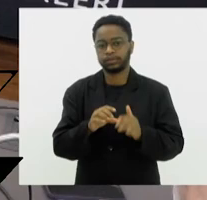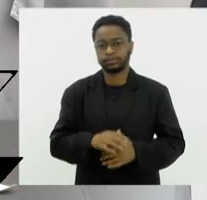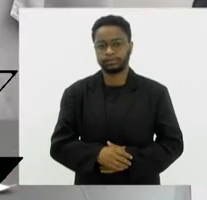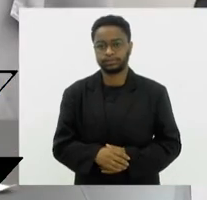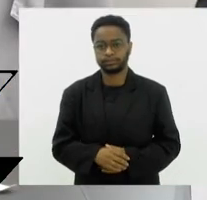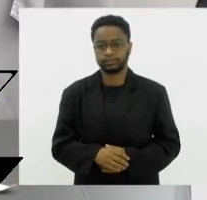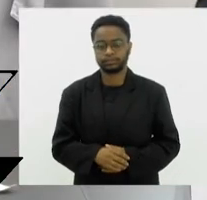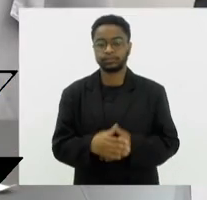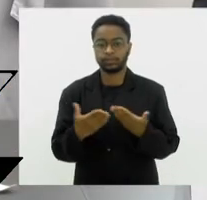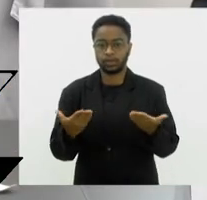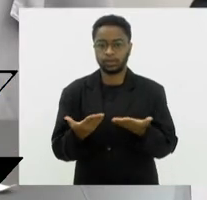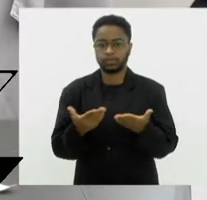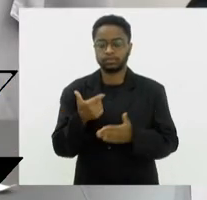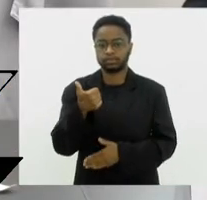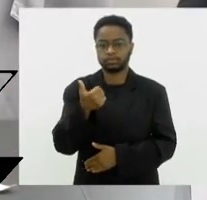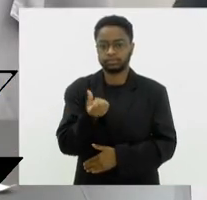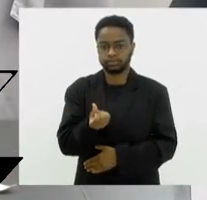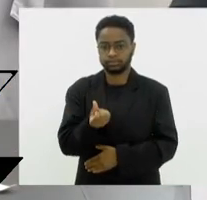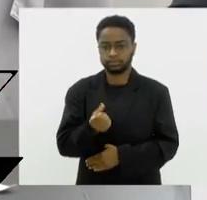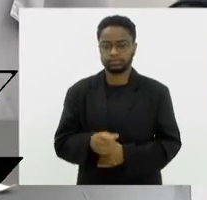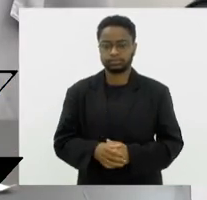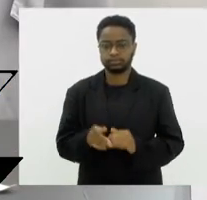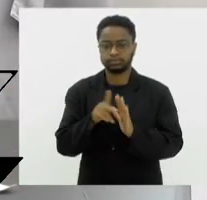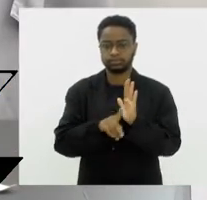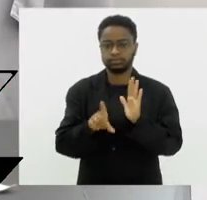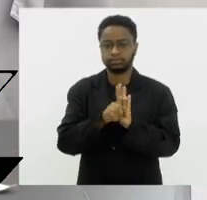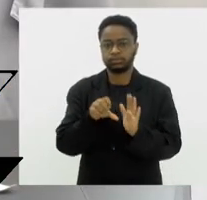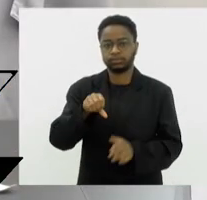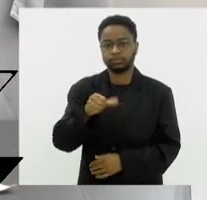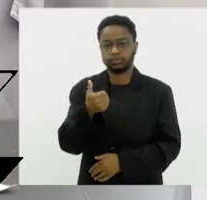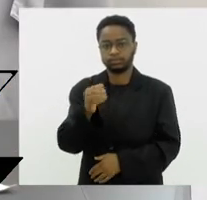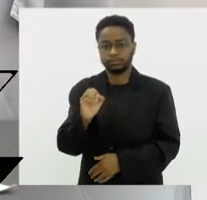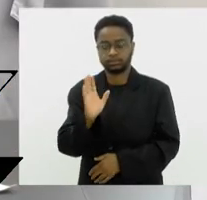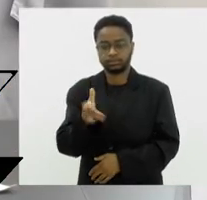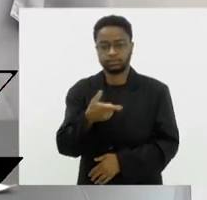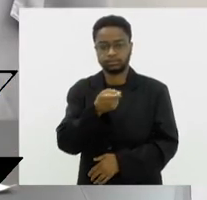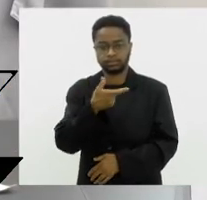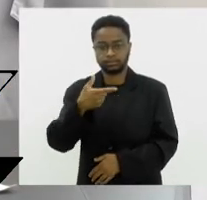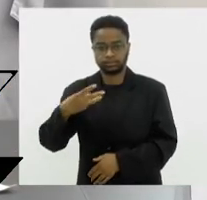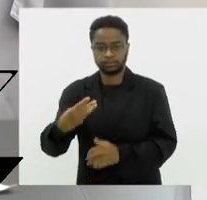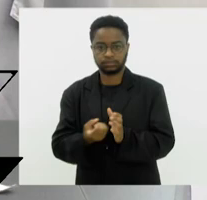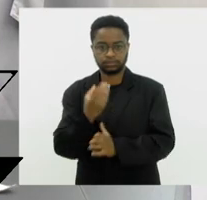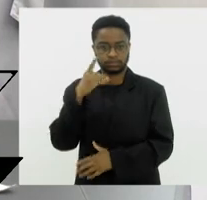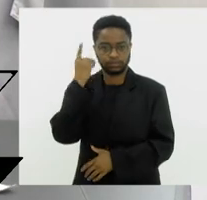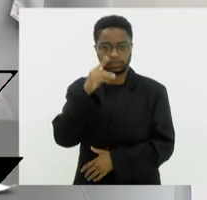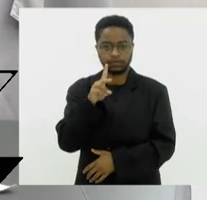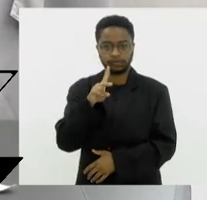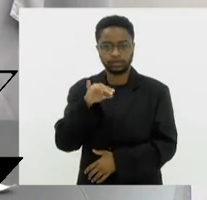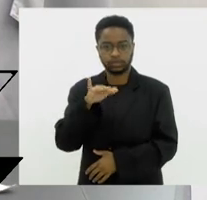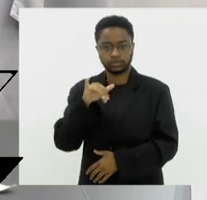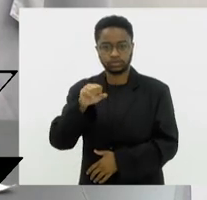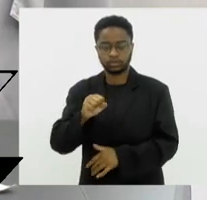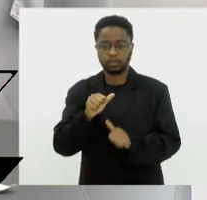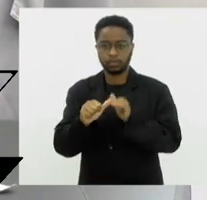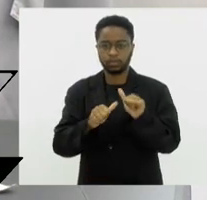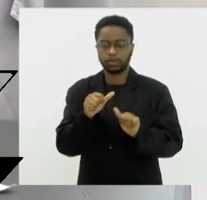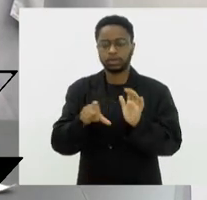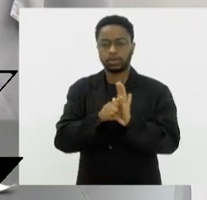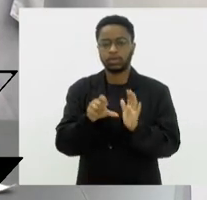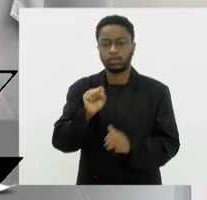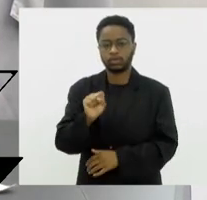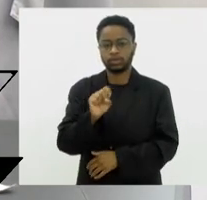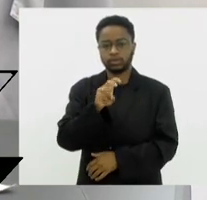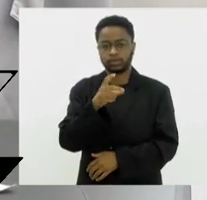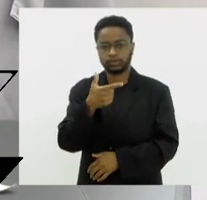Então vamos ao 16. Projeto de lei 910 de 23, de autoria do deputado Vinícius Cozolino, que altera a lei 8.520 de